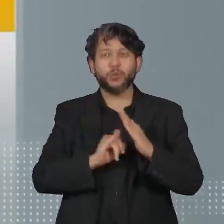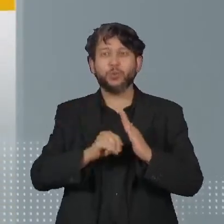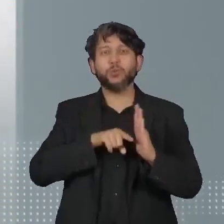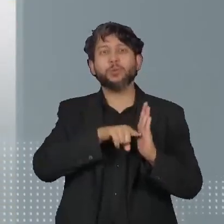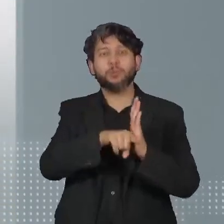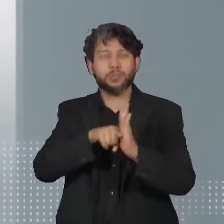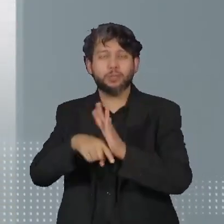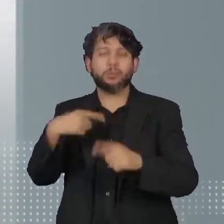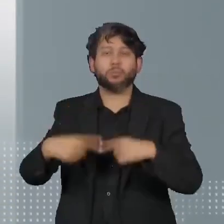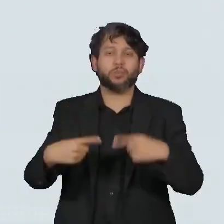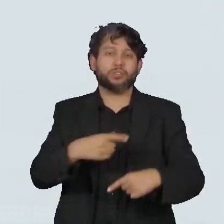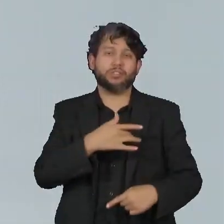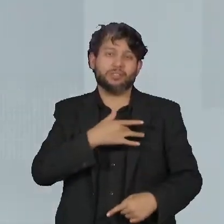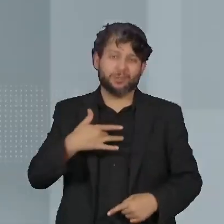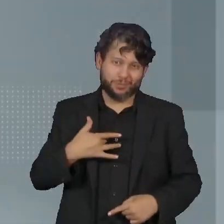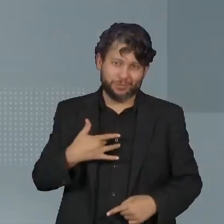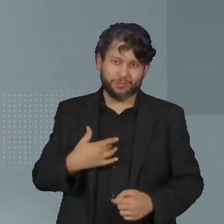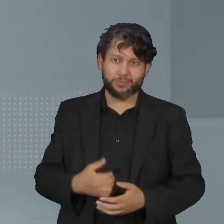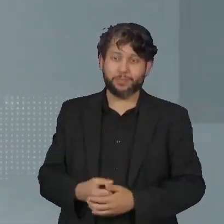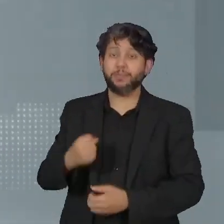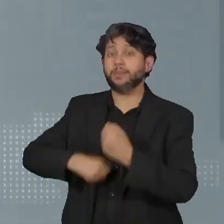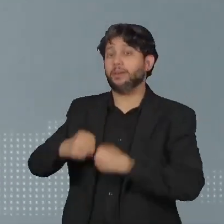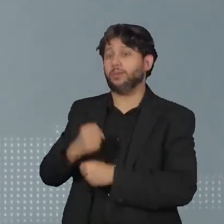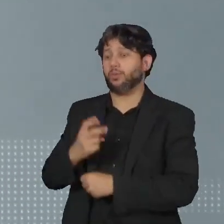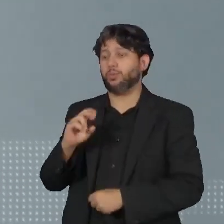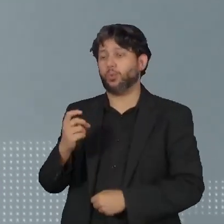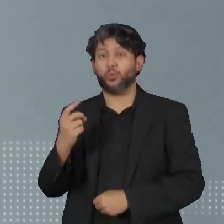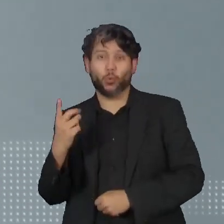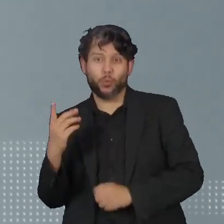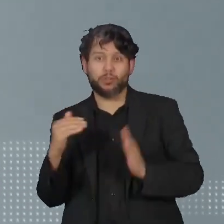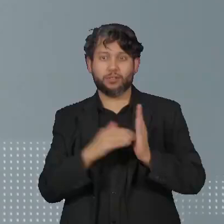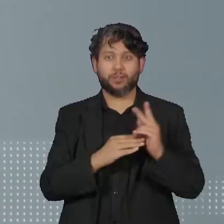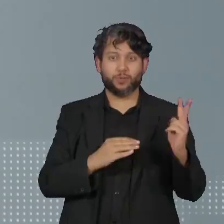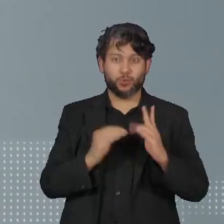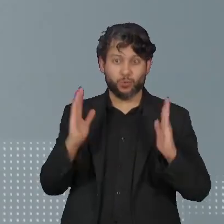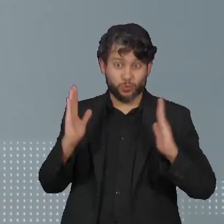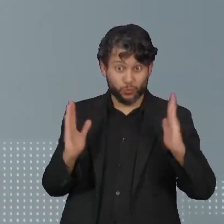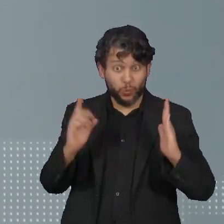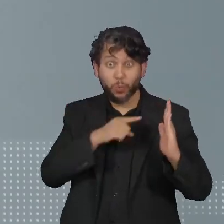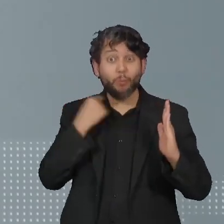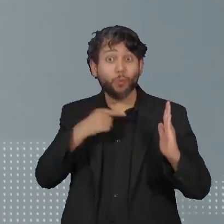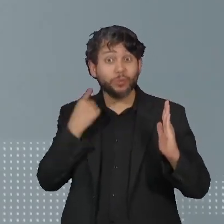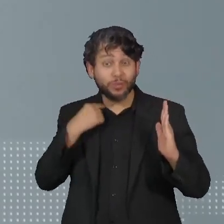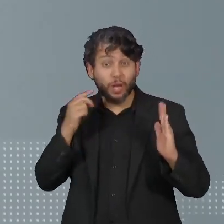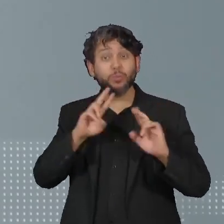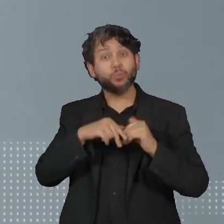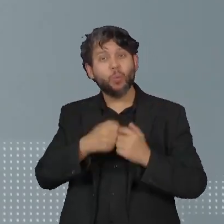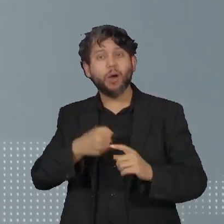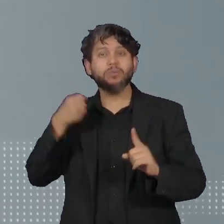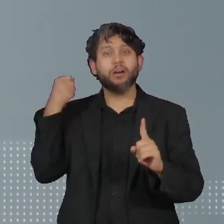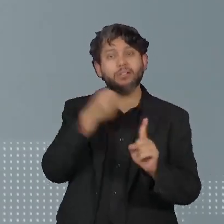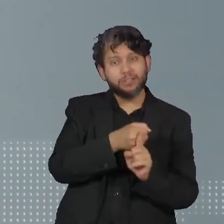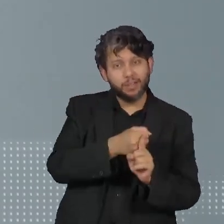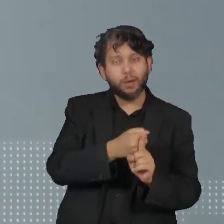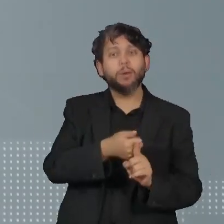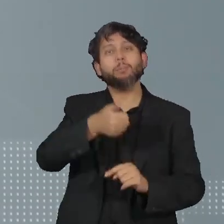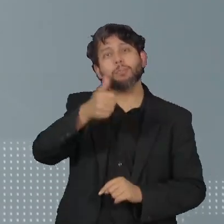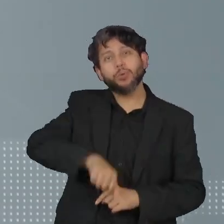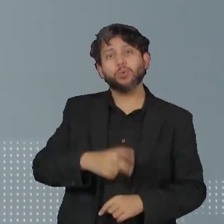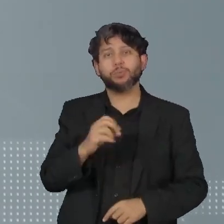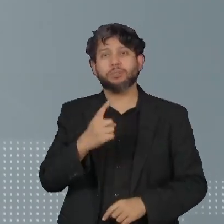para políticas de saúde entre 2012 e 2022 a taxa de mortalidade por agressões atingiu o pico em